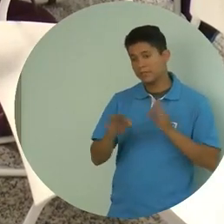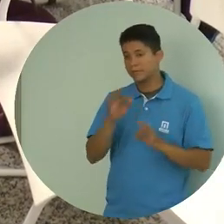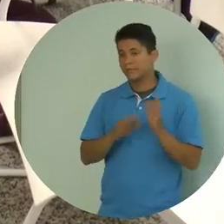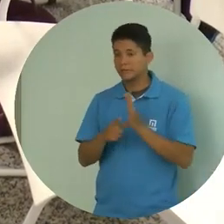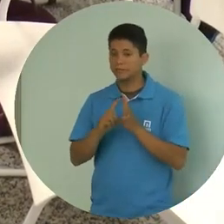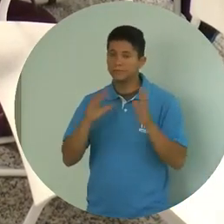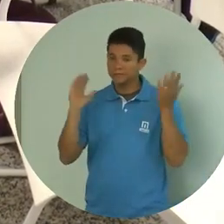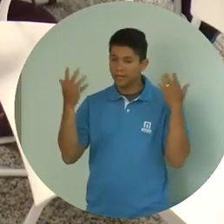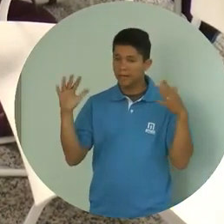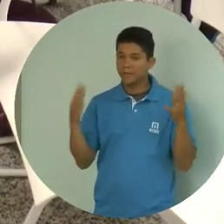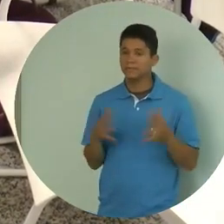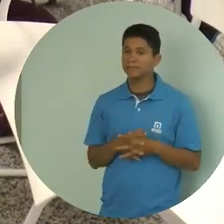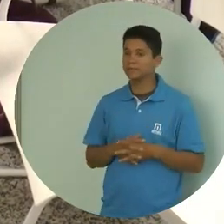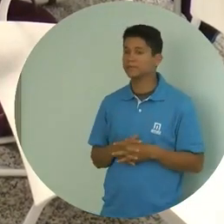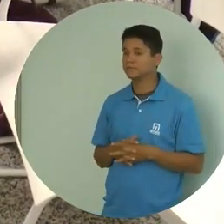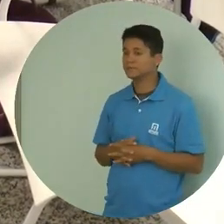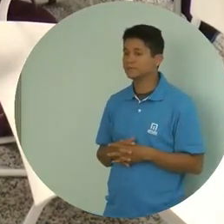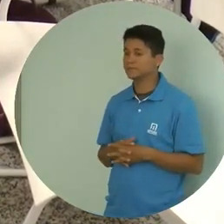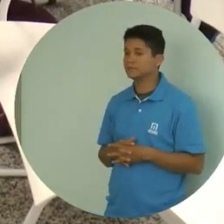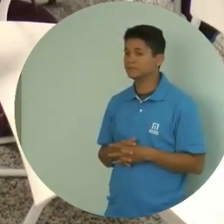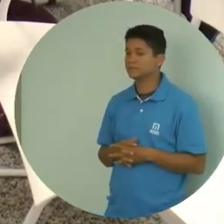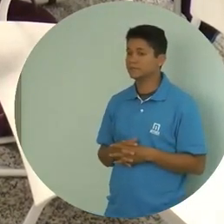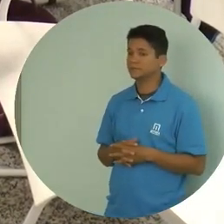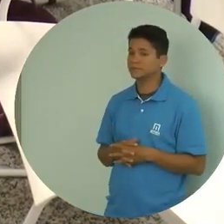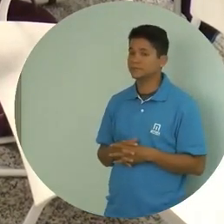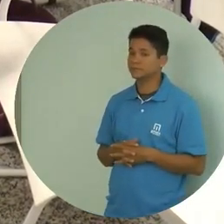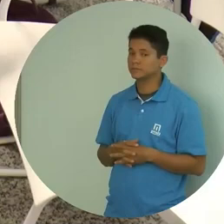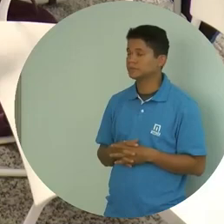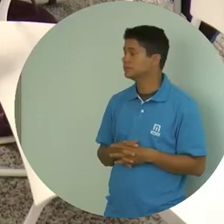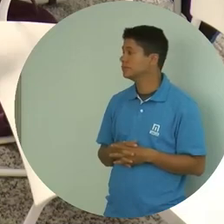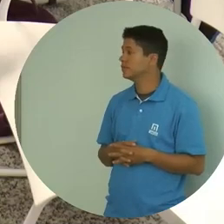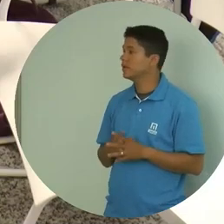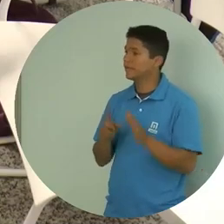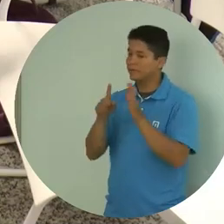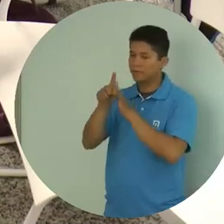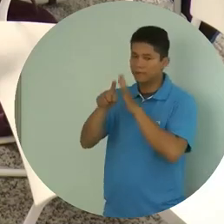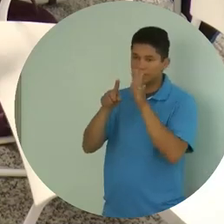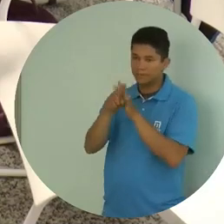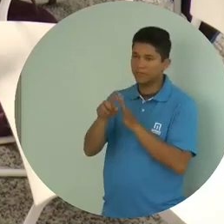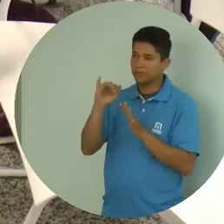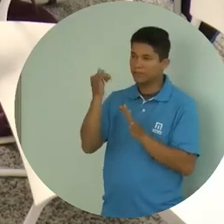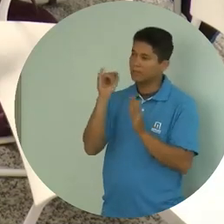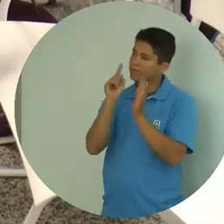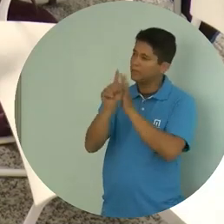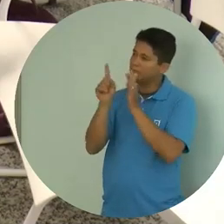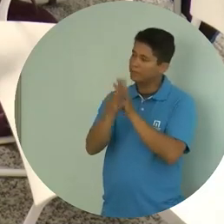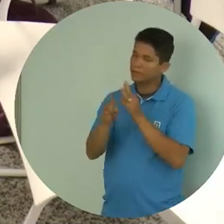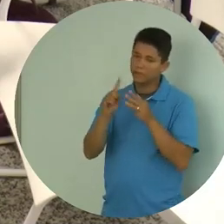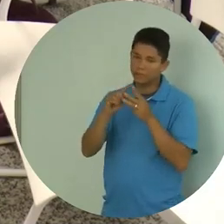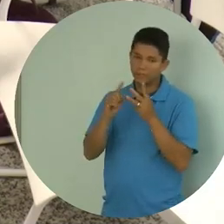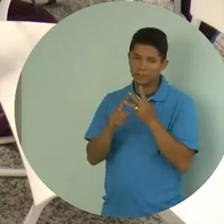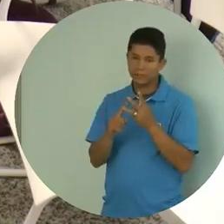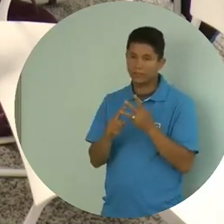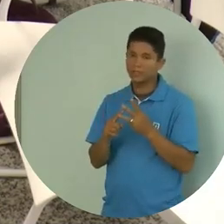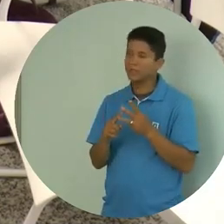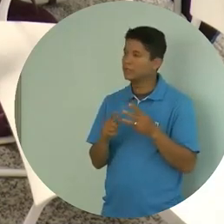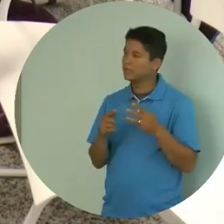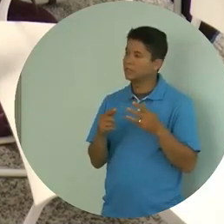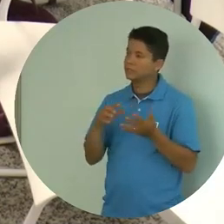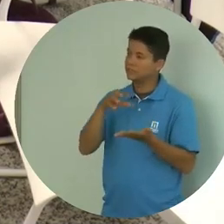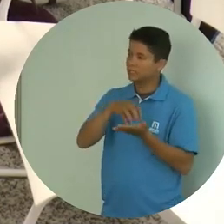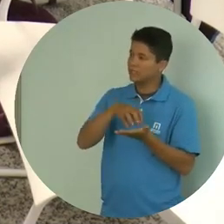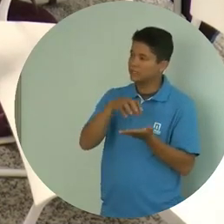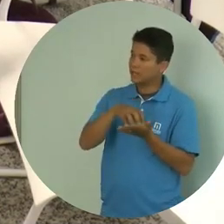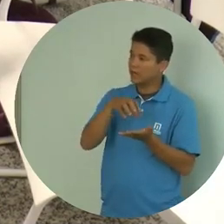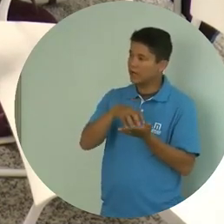E, aproveitando, vou tentar também fazer umas 3 perguntas. A primeira, sobre a central, você falou que